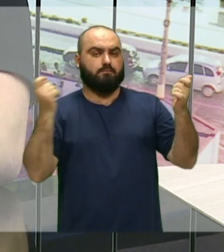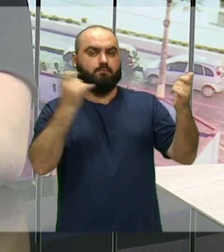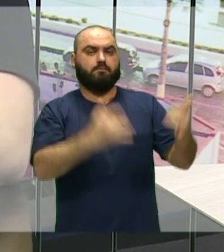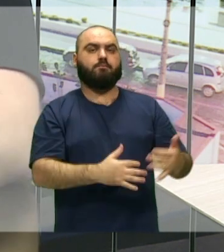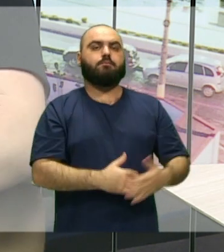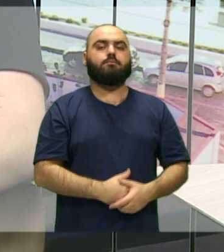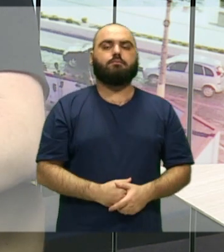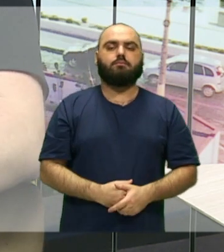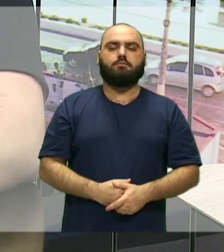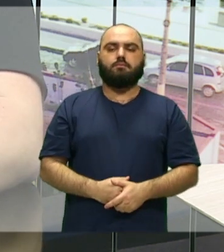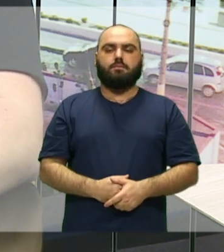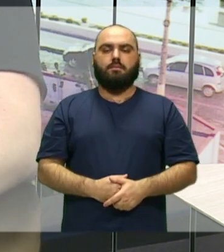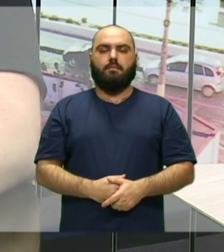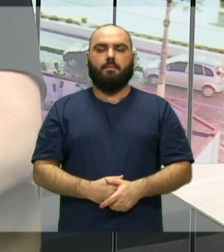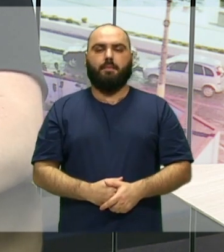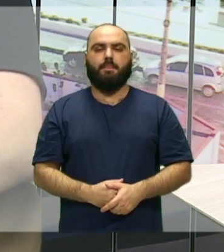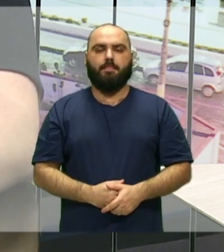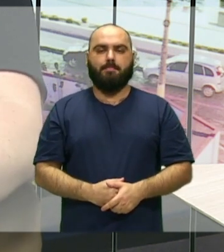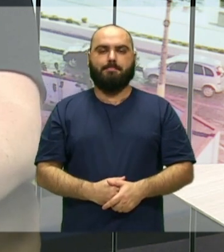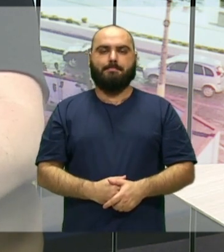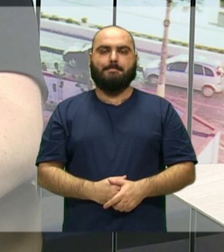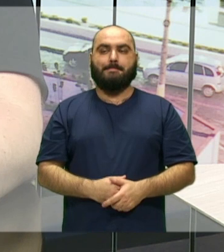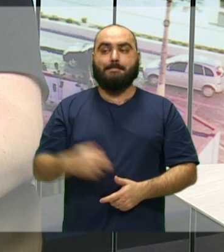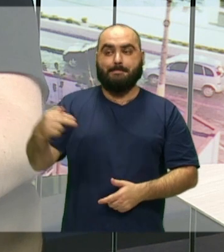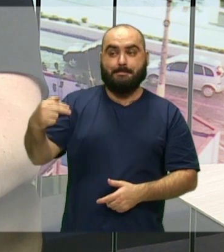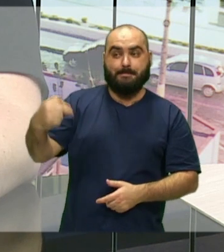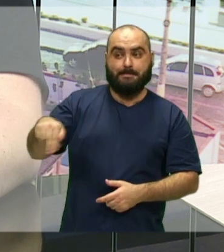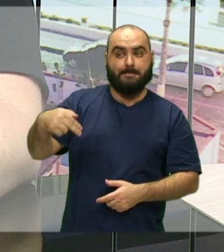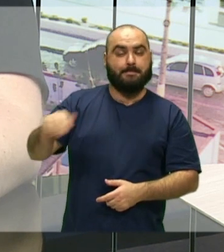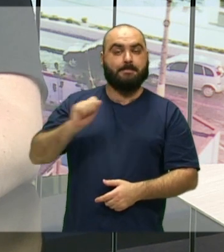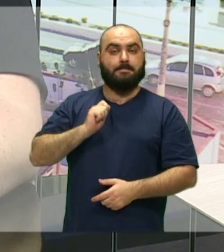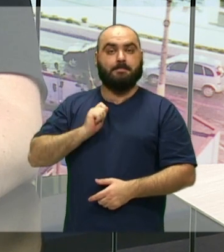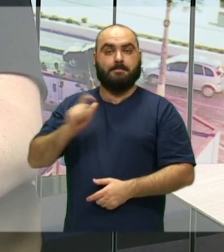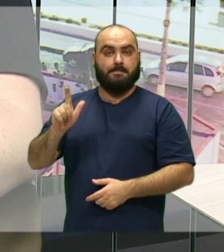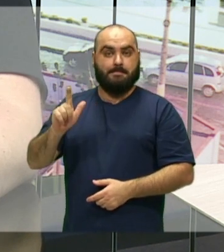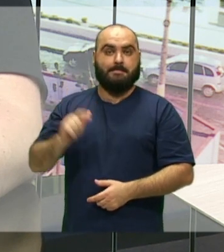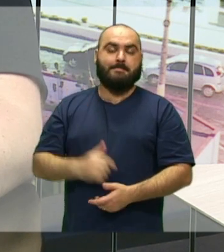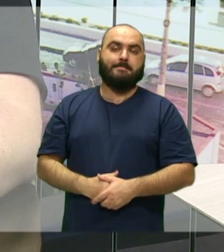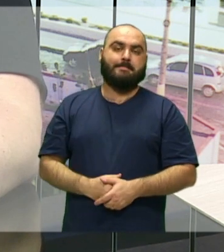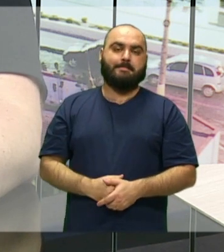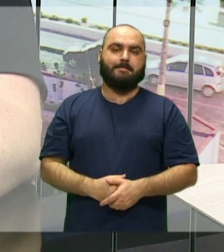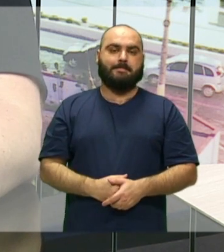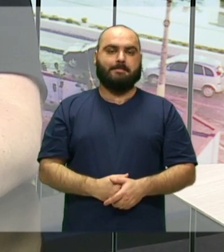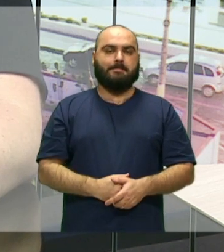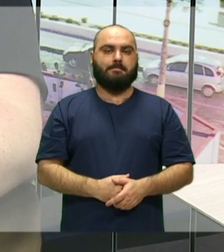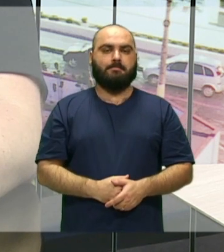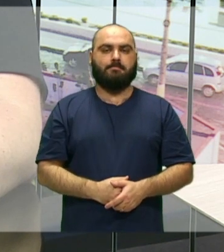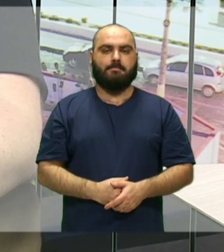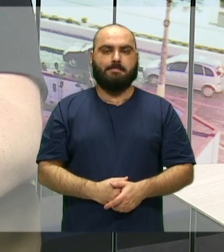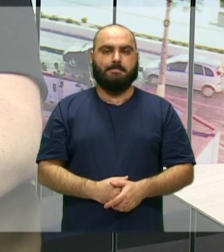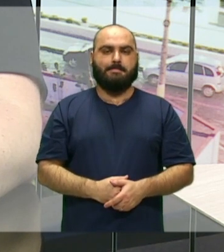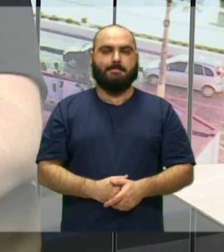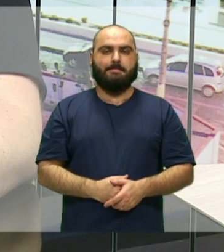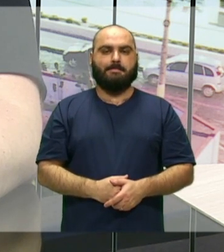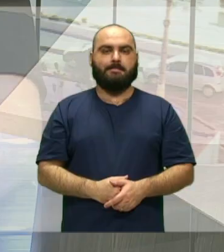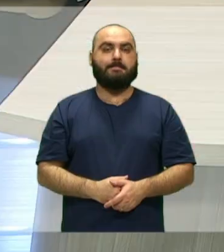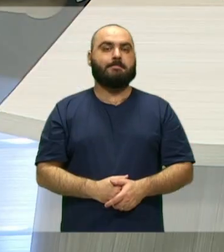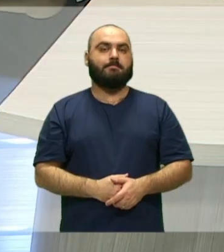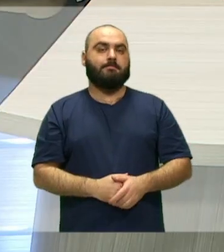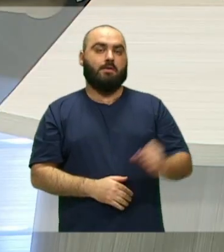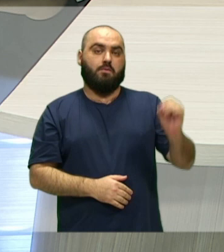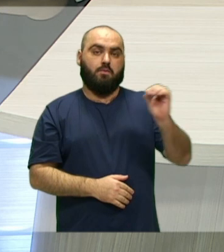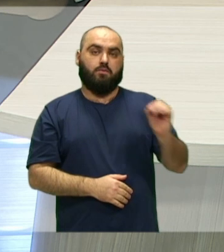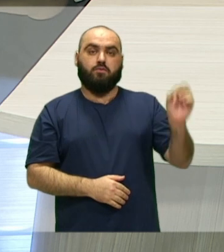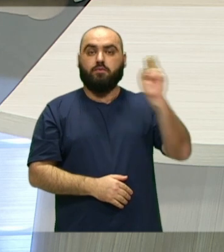ação do do Novembro Azul e uma ação do do Outubro